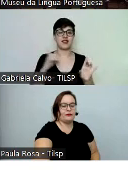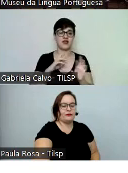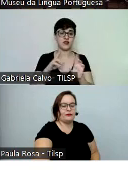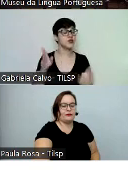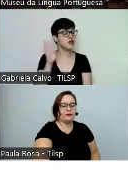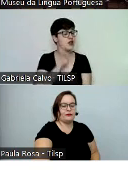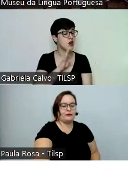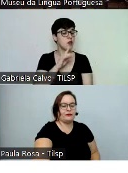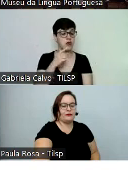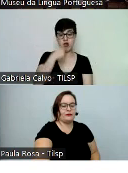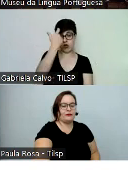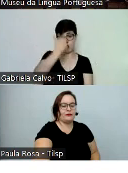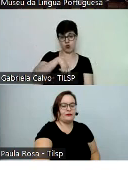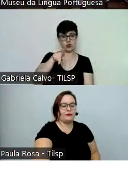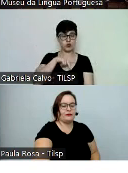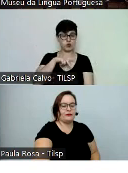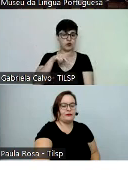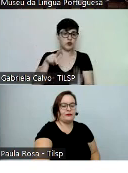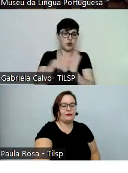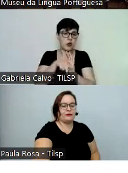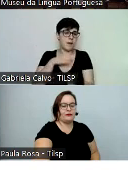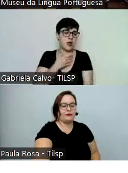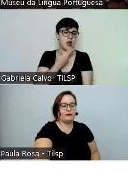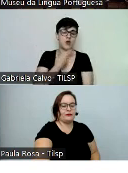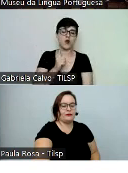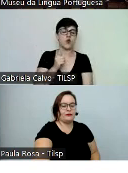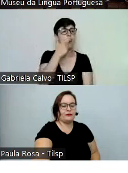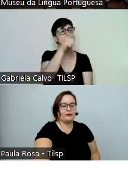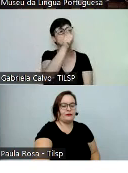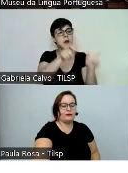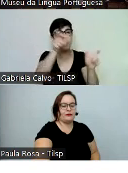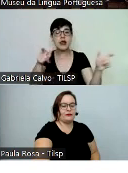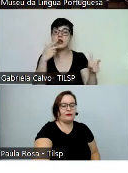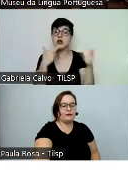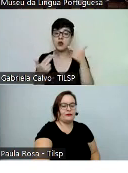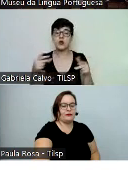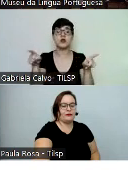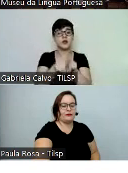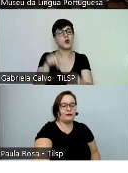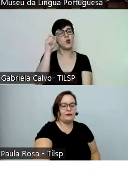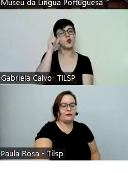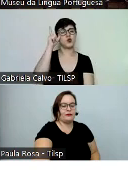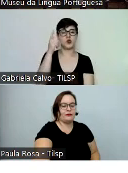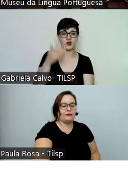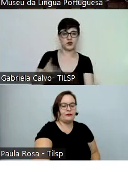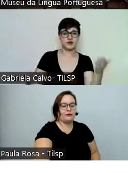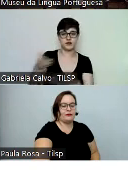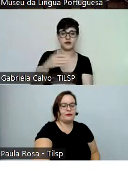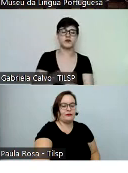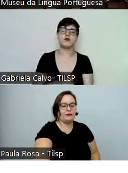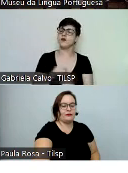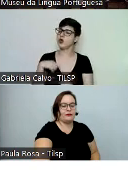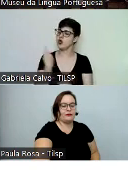pessoas não só sobre o outro idioma japonês sobre outras culturas e pessoas a gente também tenta compartilhar aspectos linguísticos